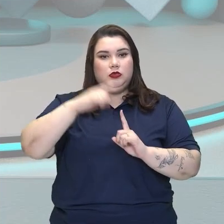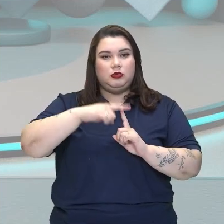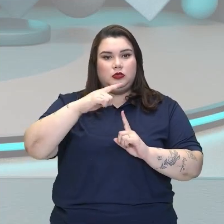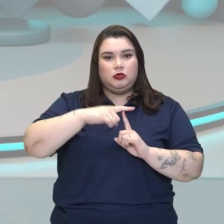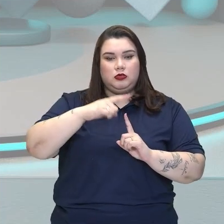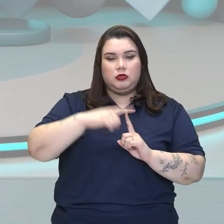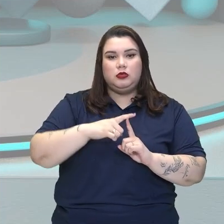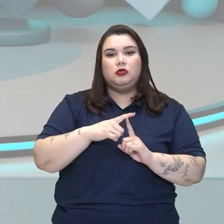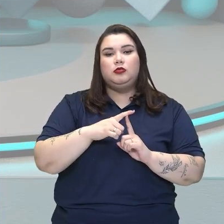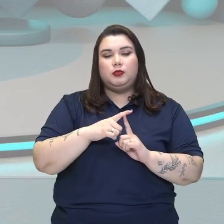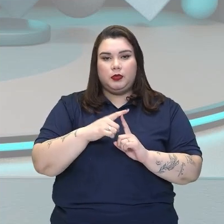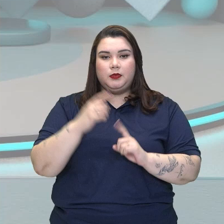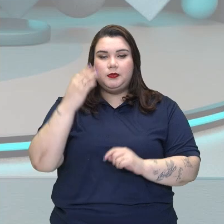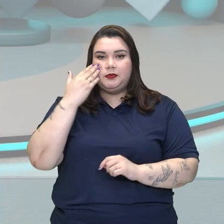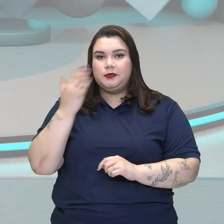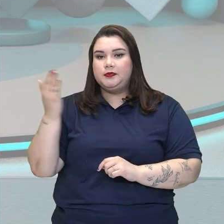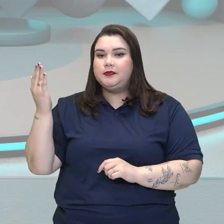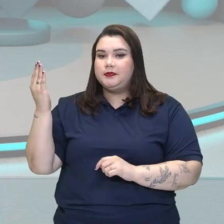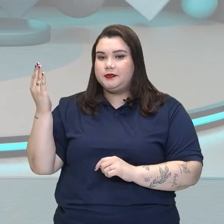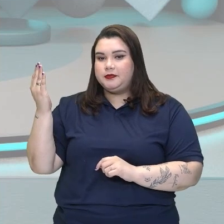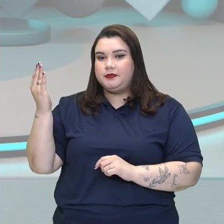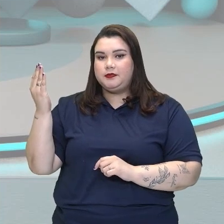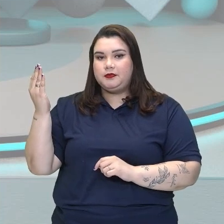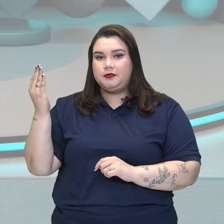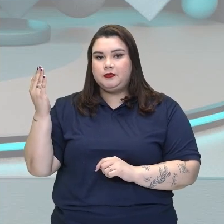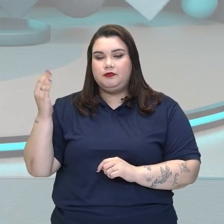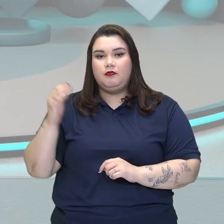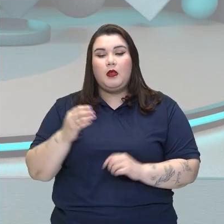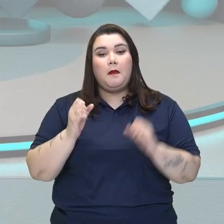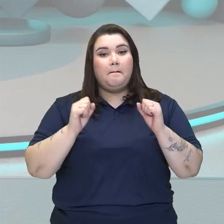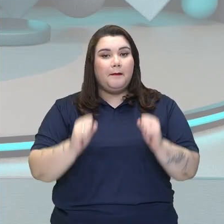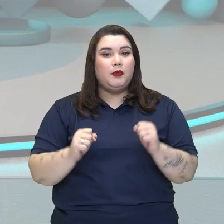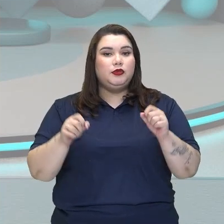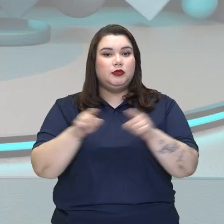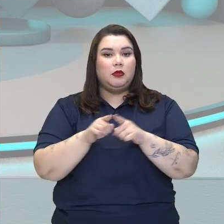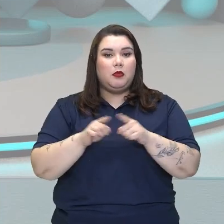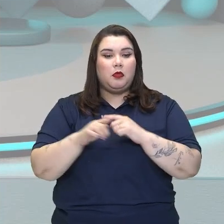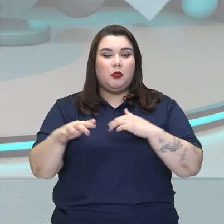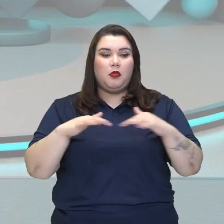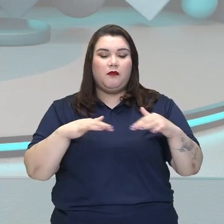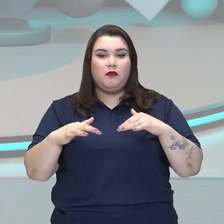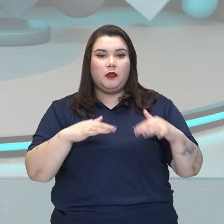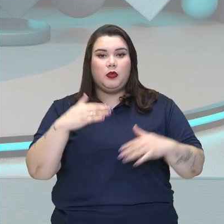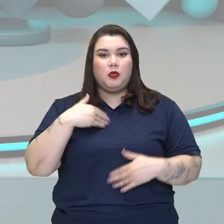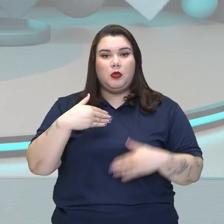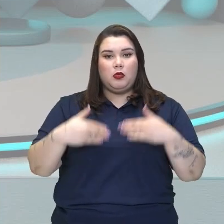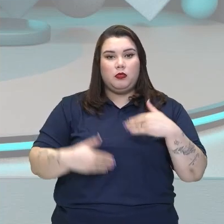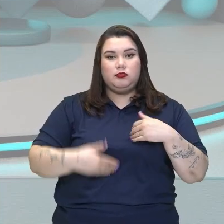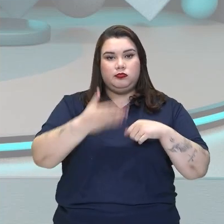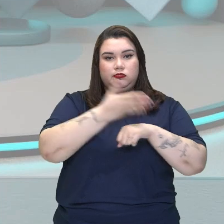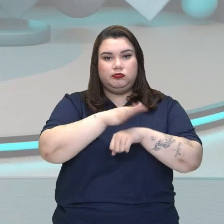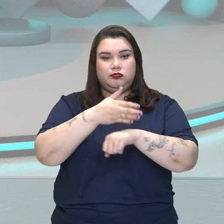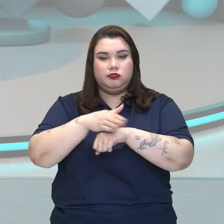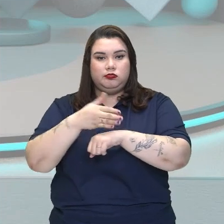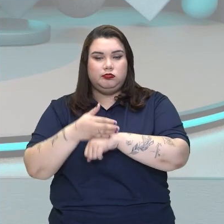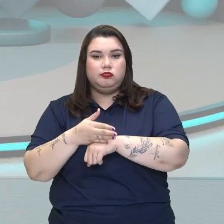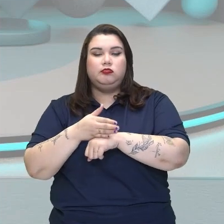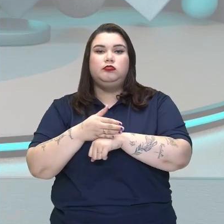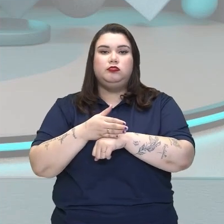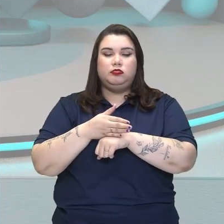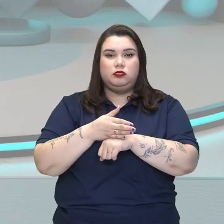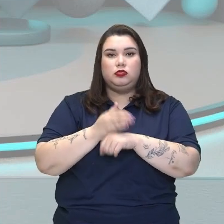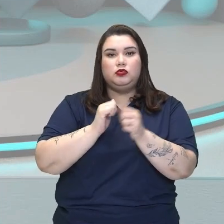física radical ou ainda uma prática corporal, né, de aventura praticada na natureza,